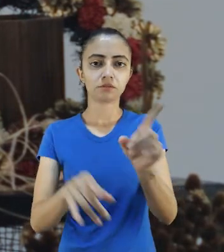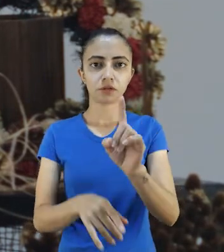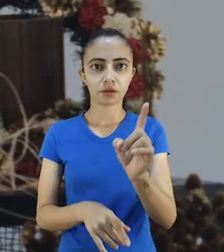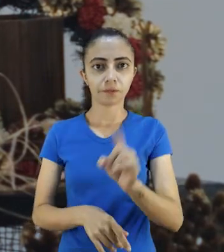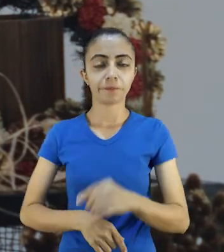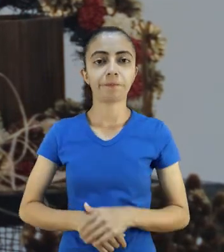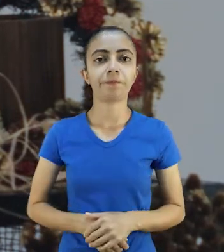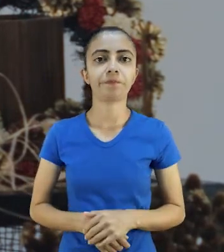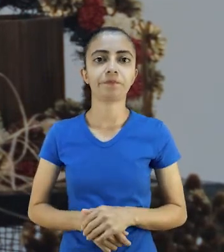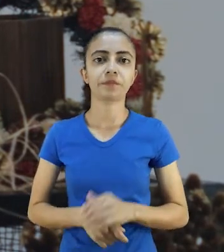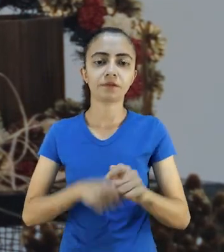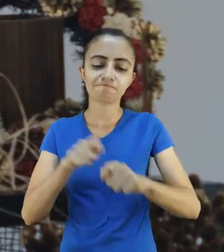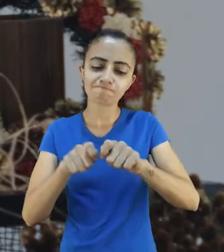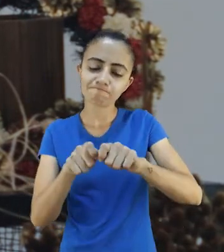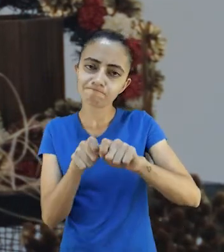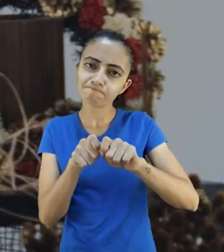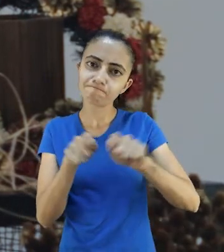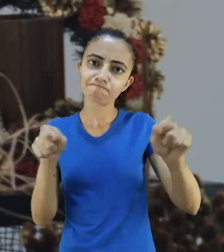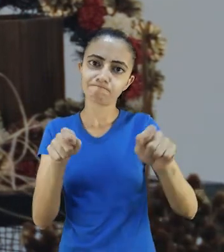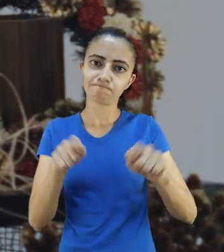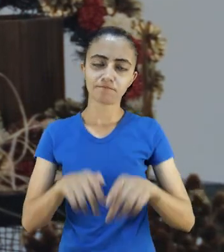dou um nó.